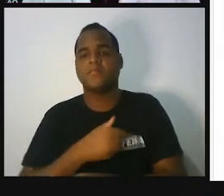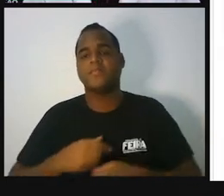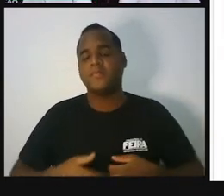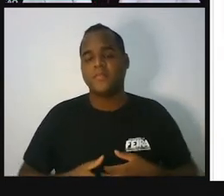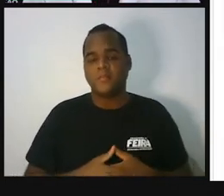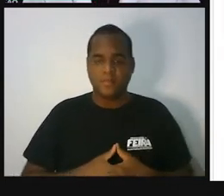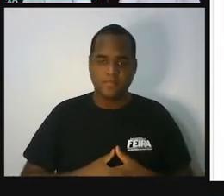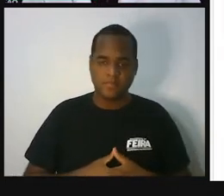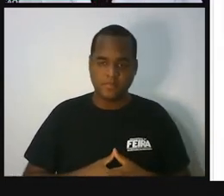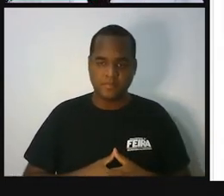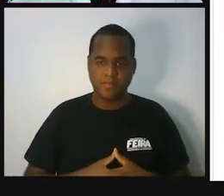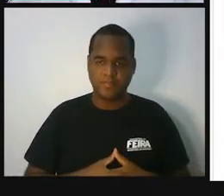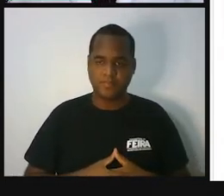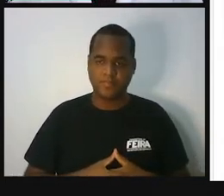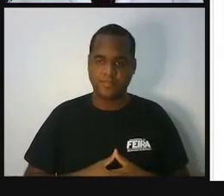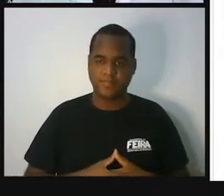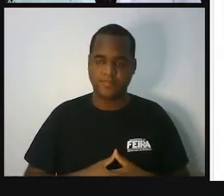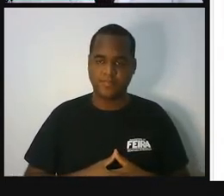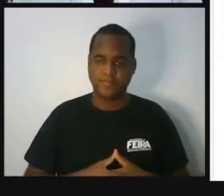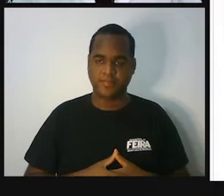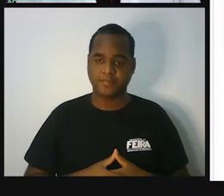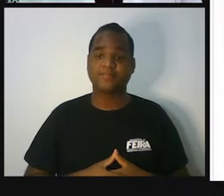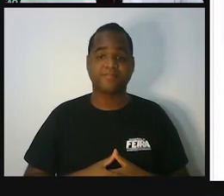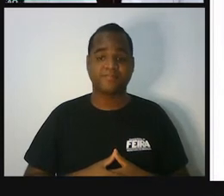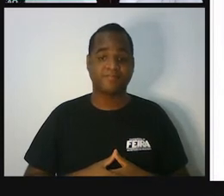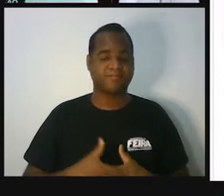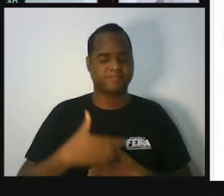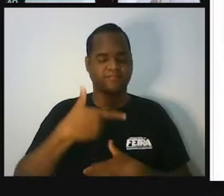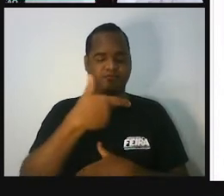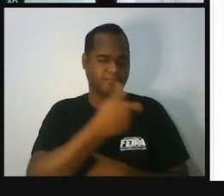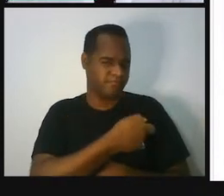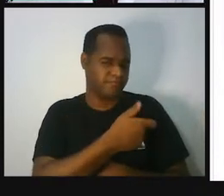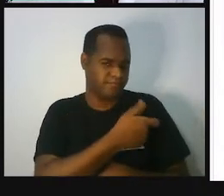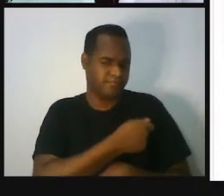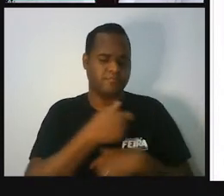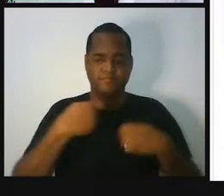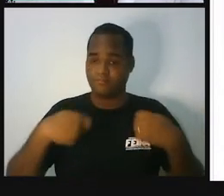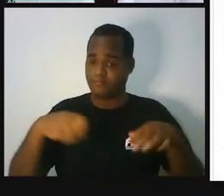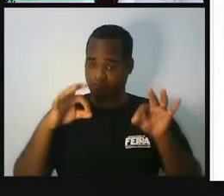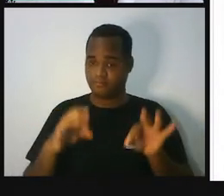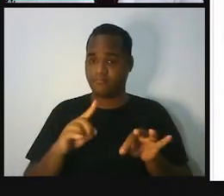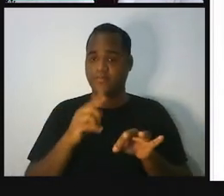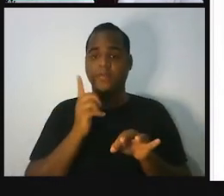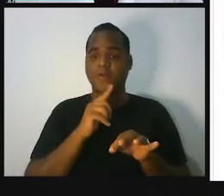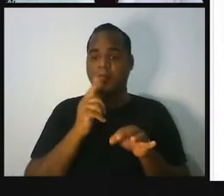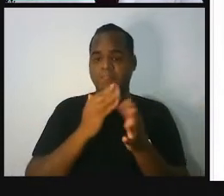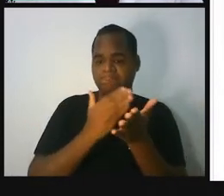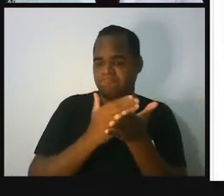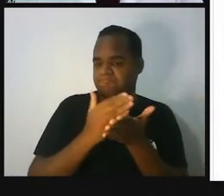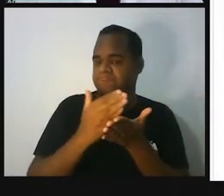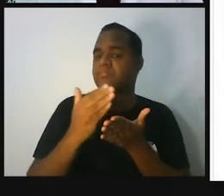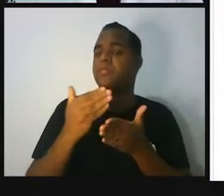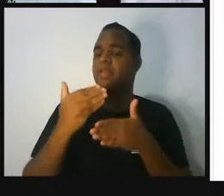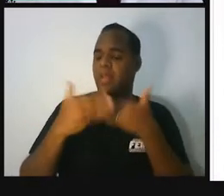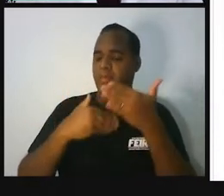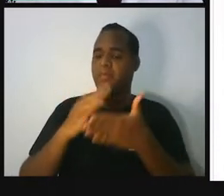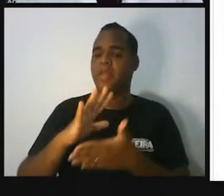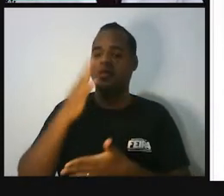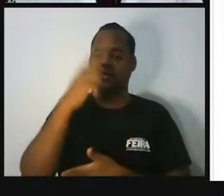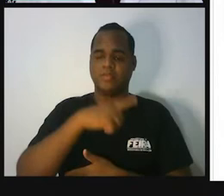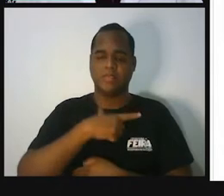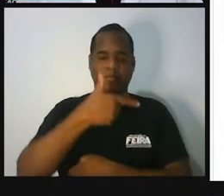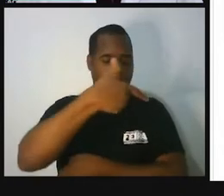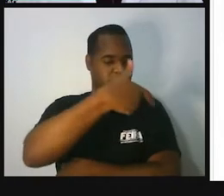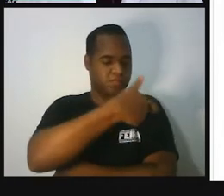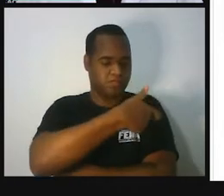músculos então agulha precisa estar posicionada Para quando ela for injetada ela alcance